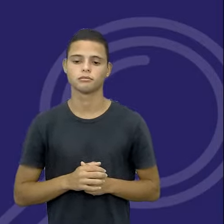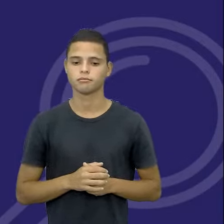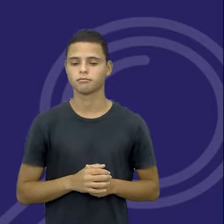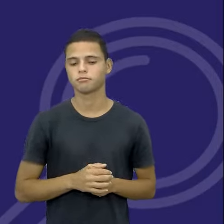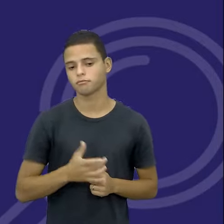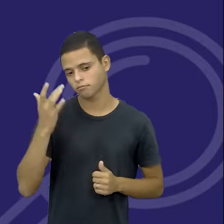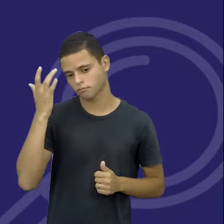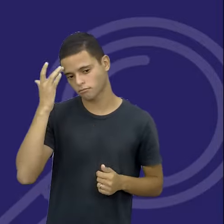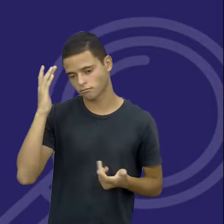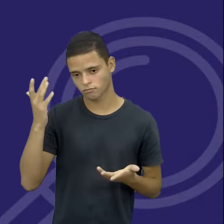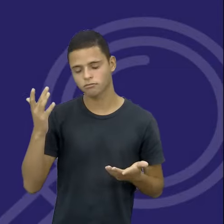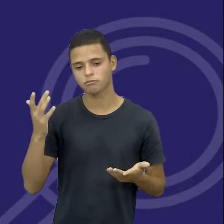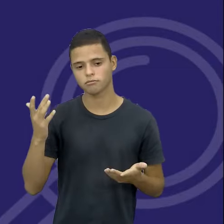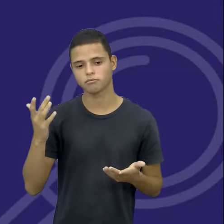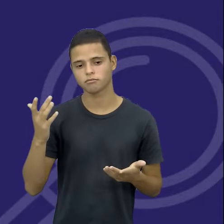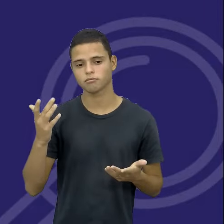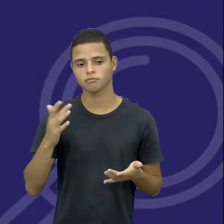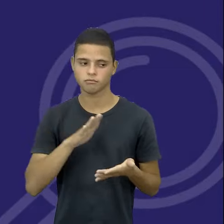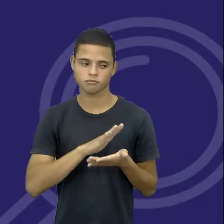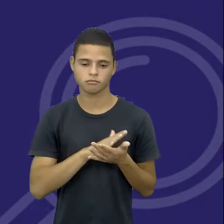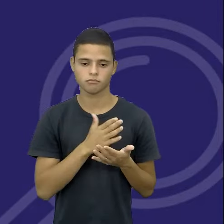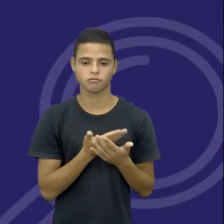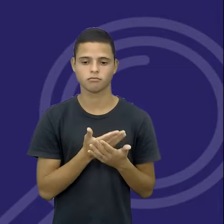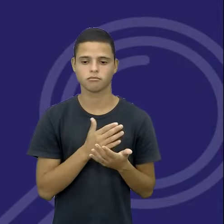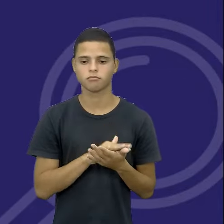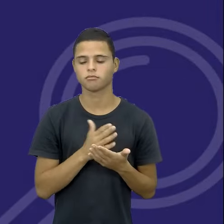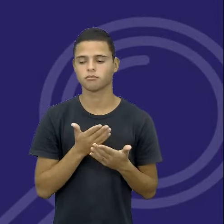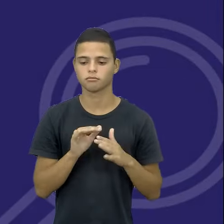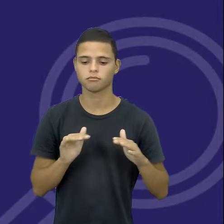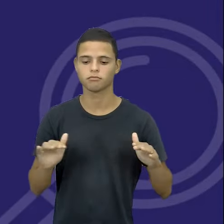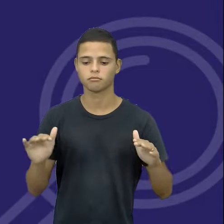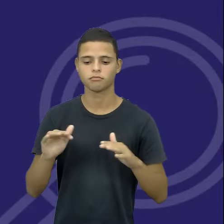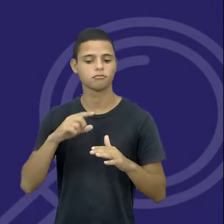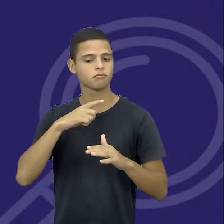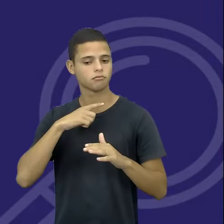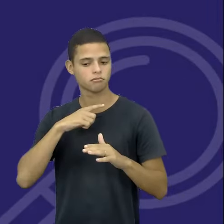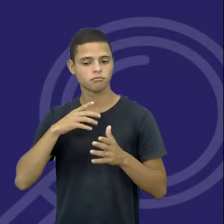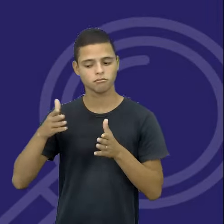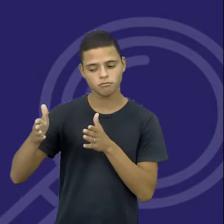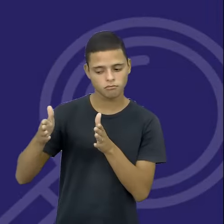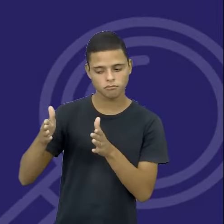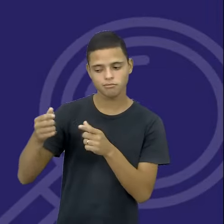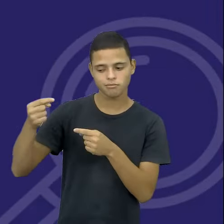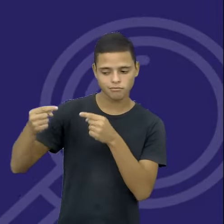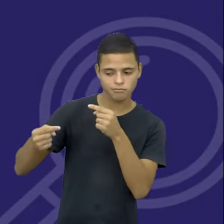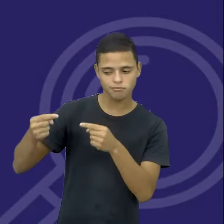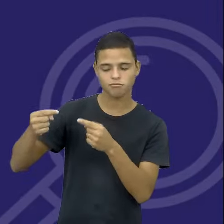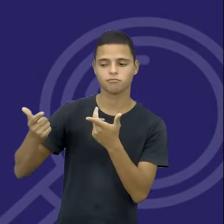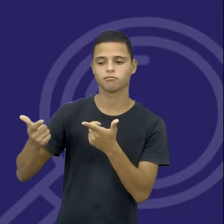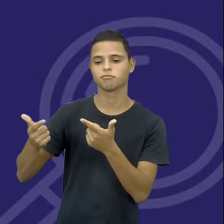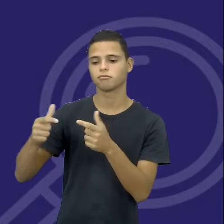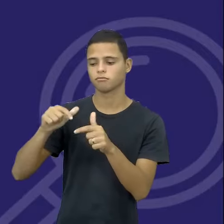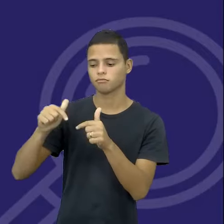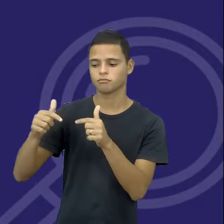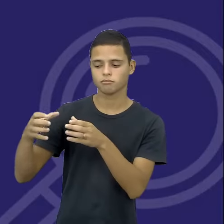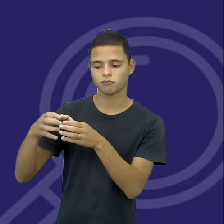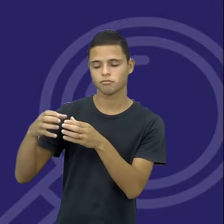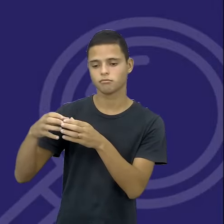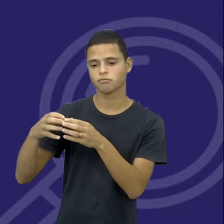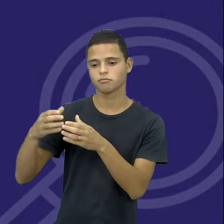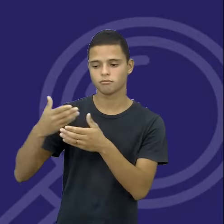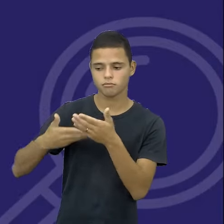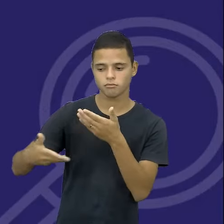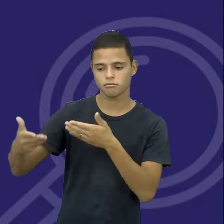quando a gente propicia ali para eles, né, ter esse momento de discussão, ou terem um trabalho em grupo, né, uma coisa